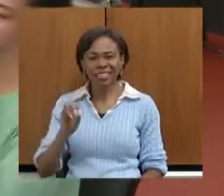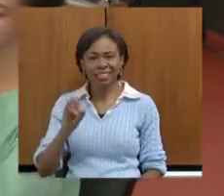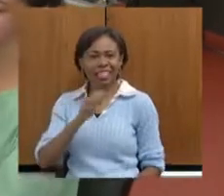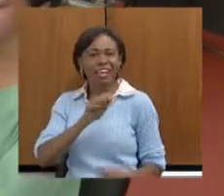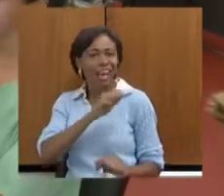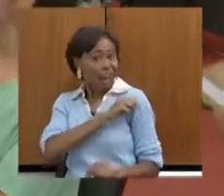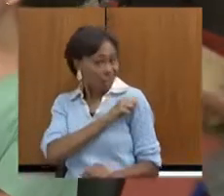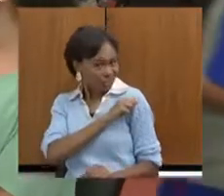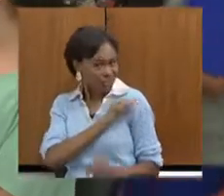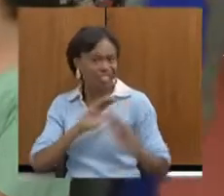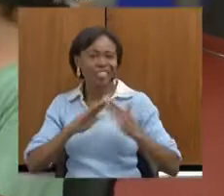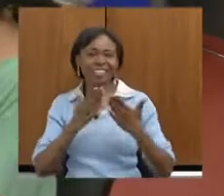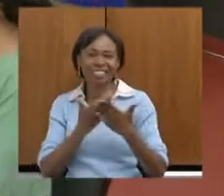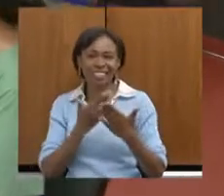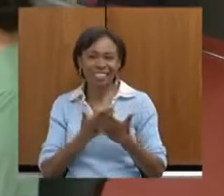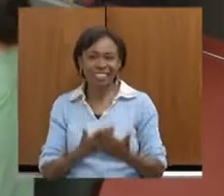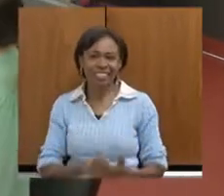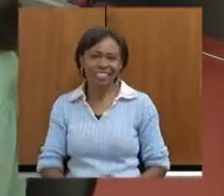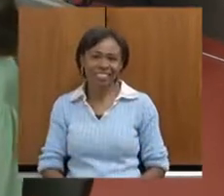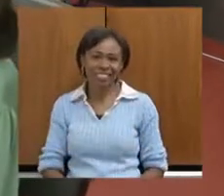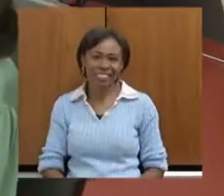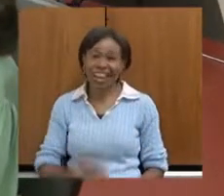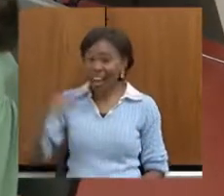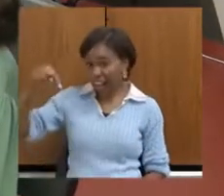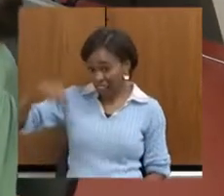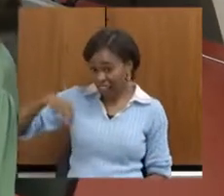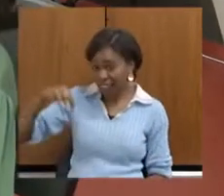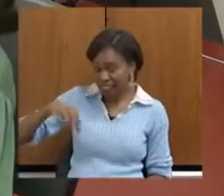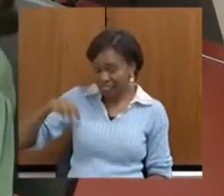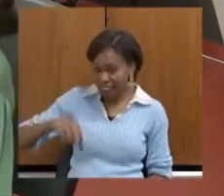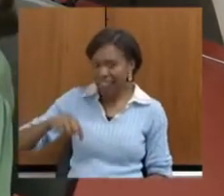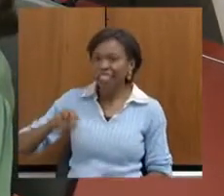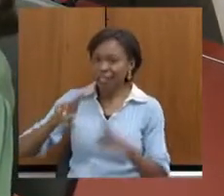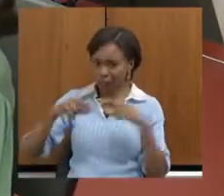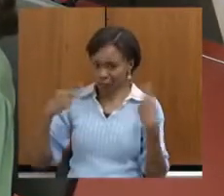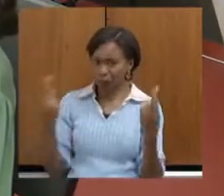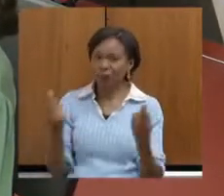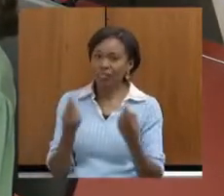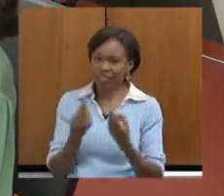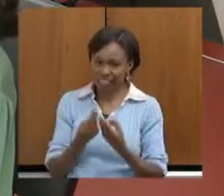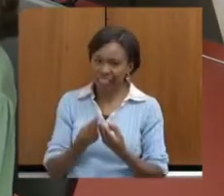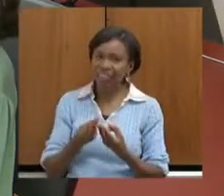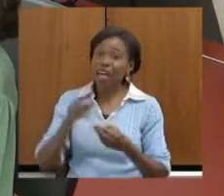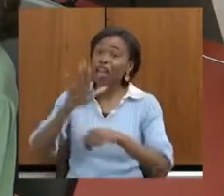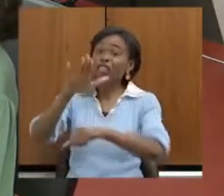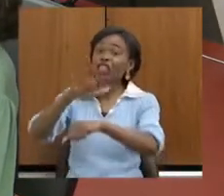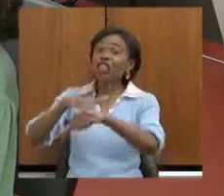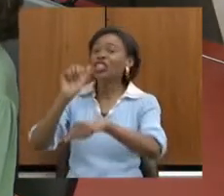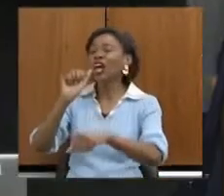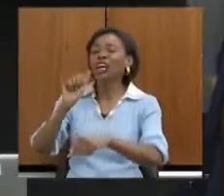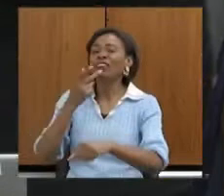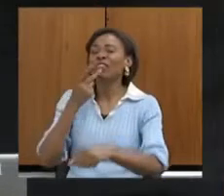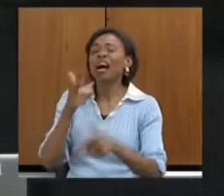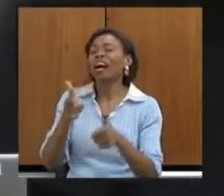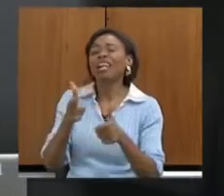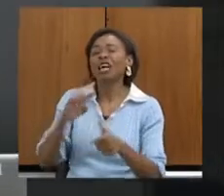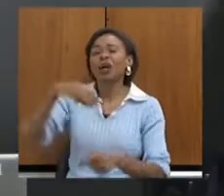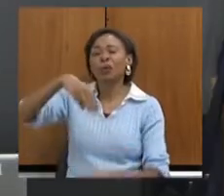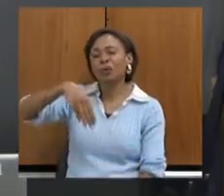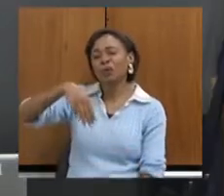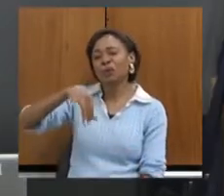e aqui nas nossas atividades nós chamamos é nós chamaríamos né Tiago de Mística